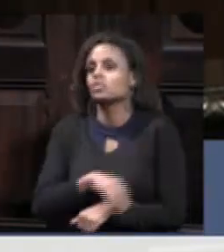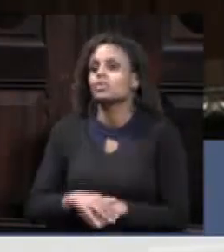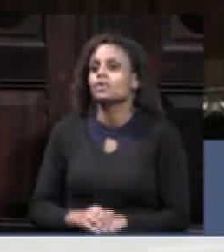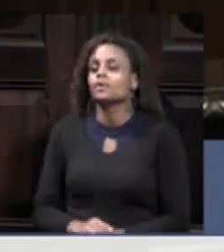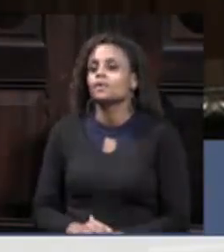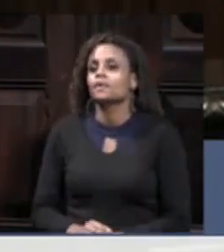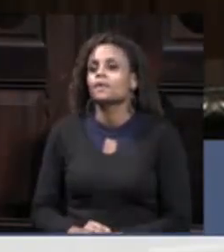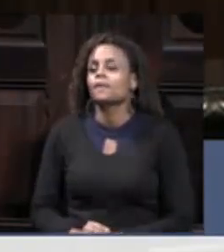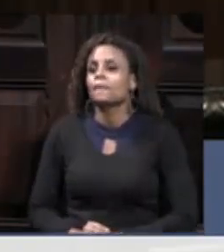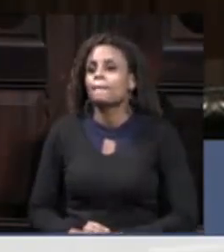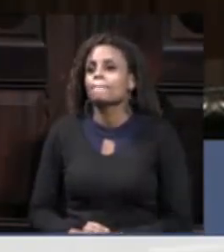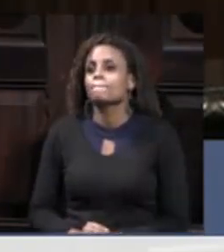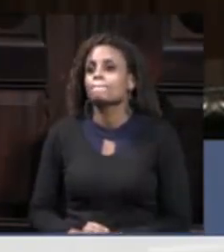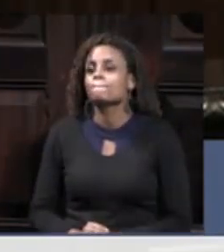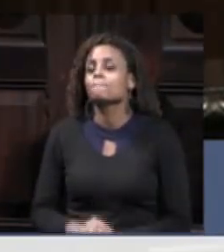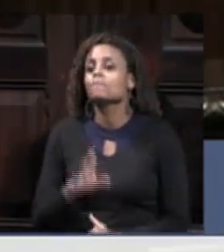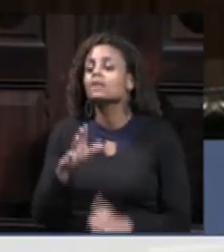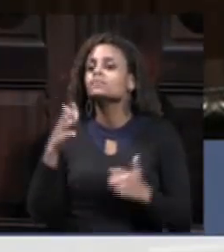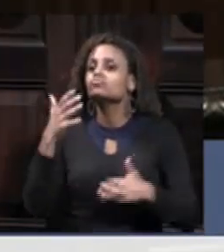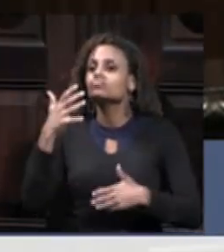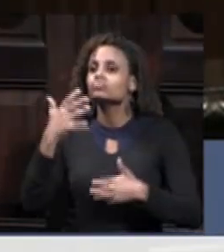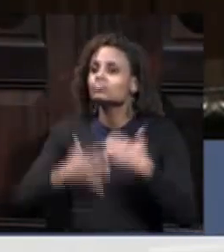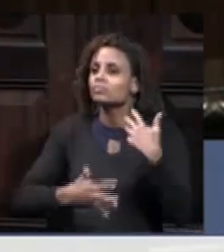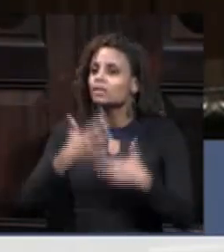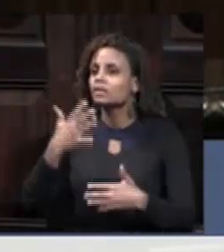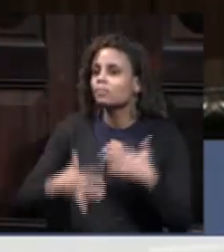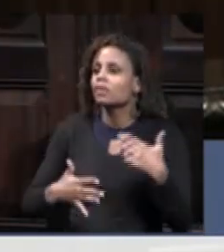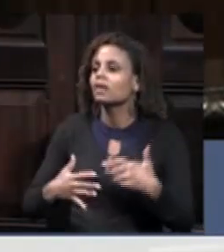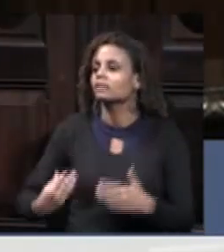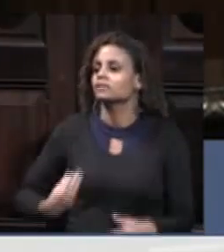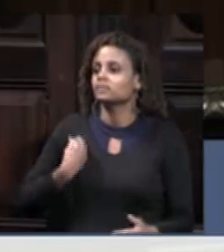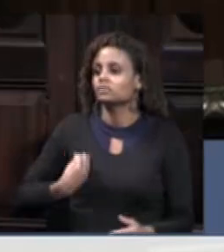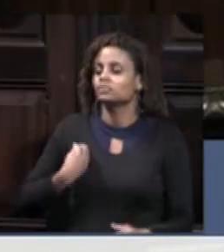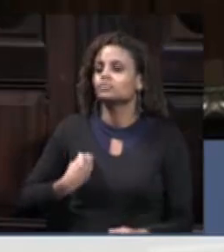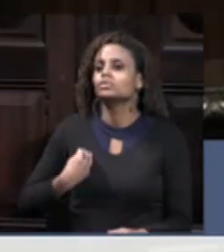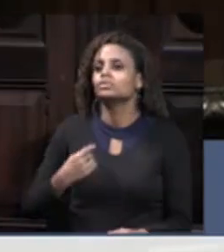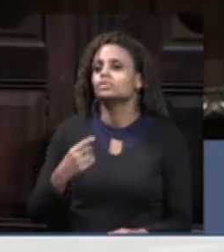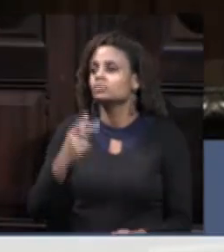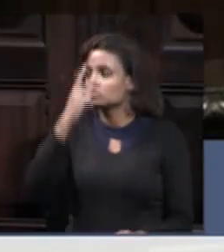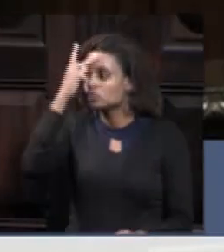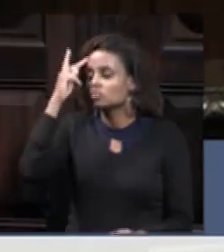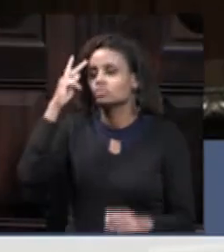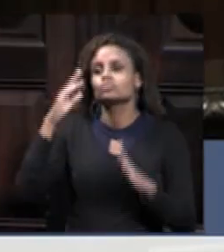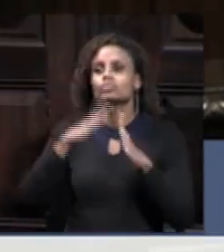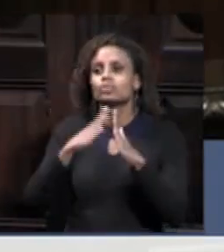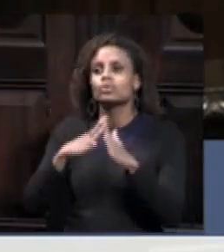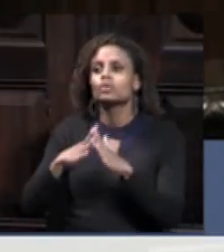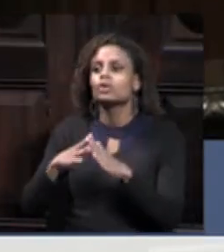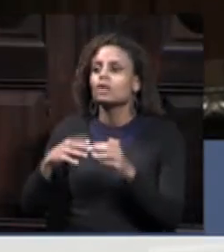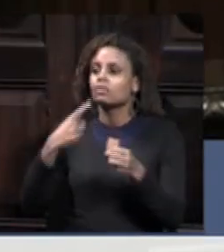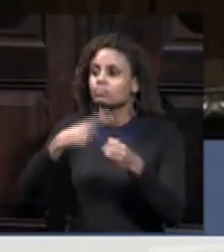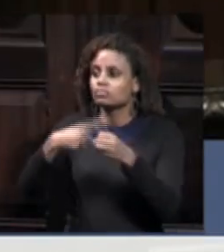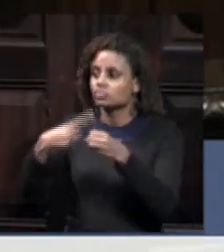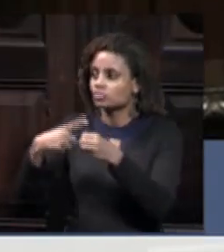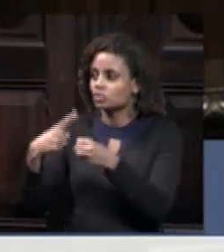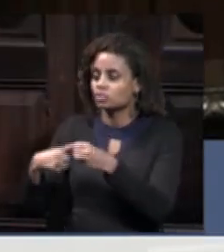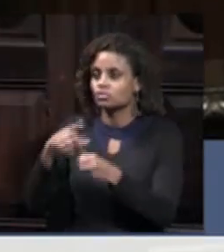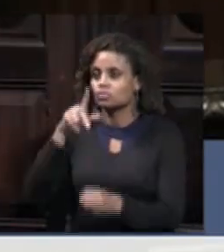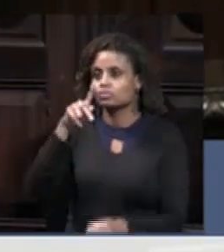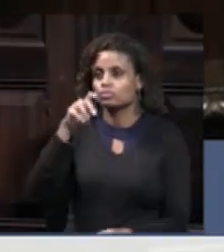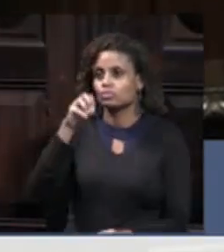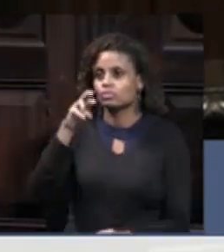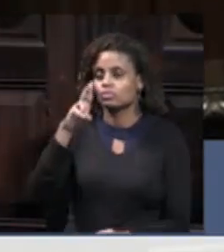portanto, na situação cotidiana de moradores do município de Porciúncula,